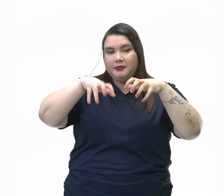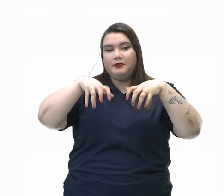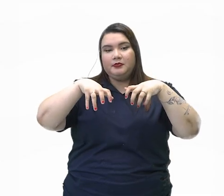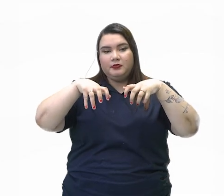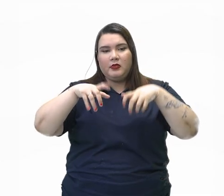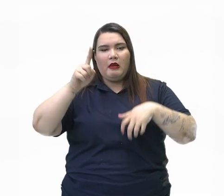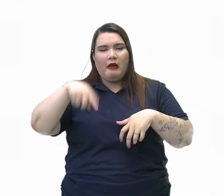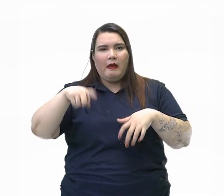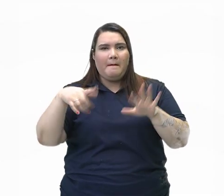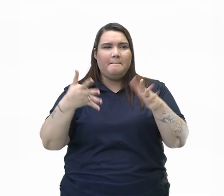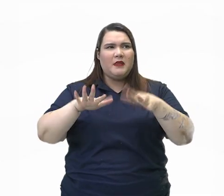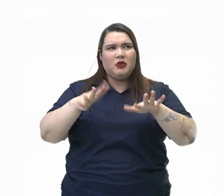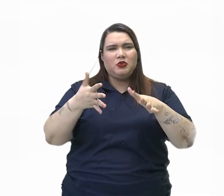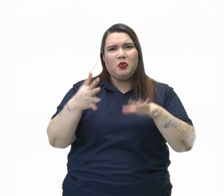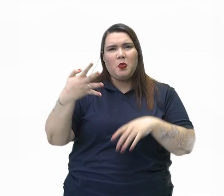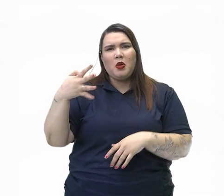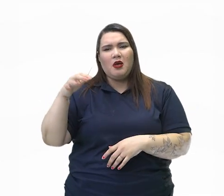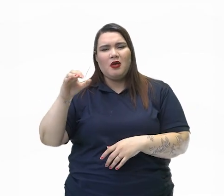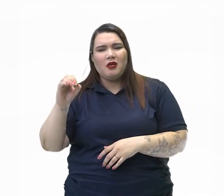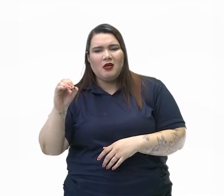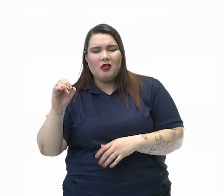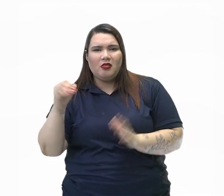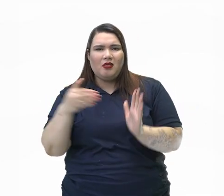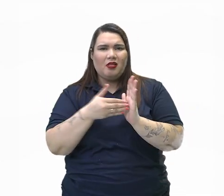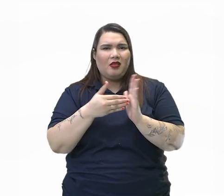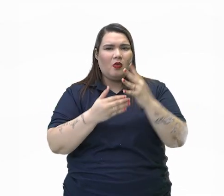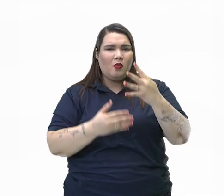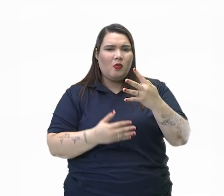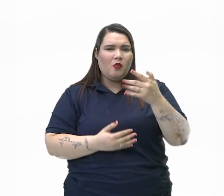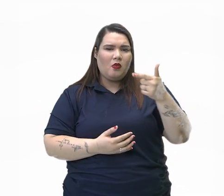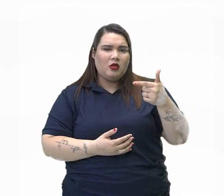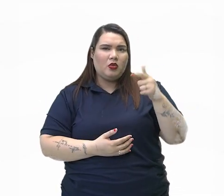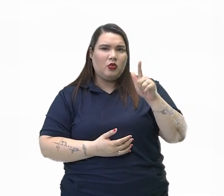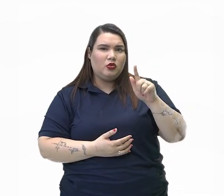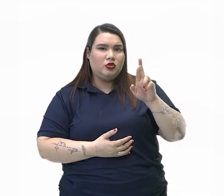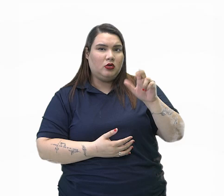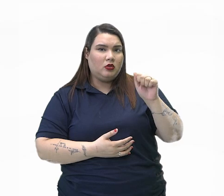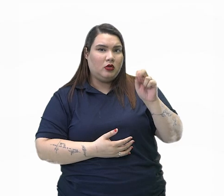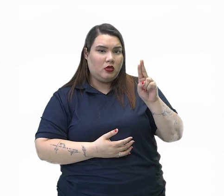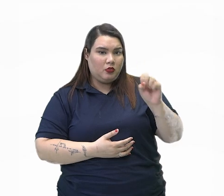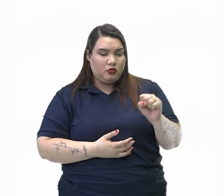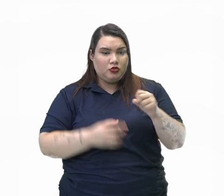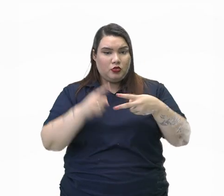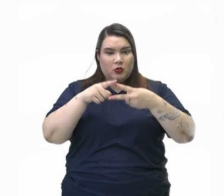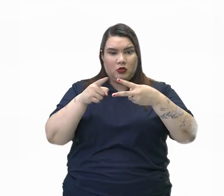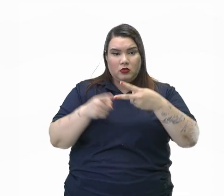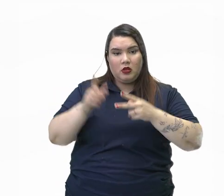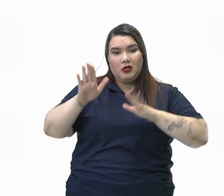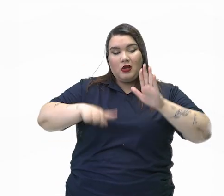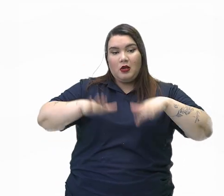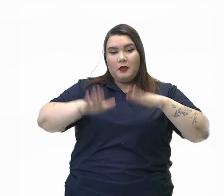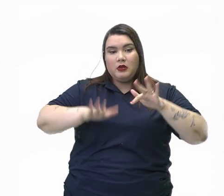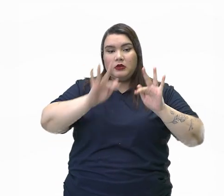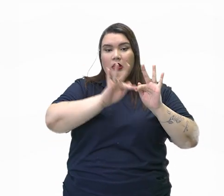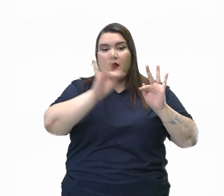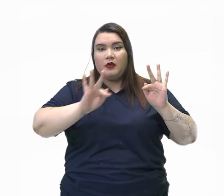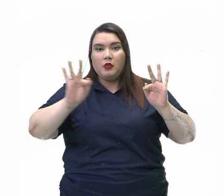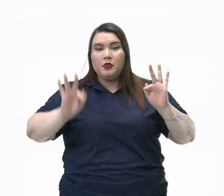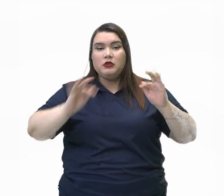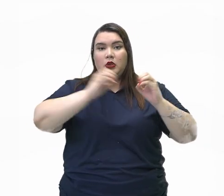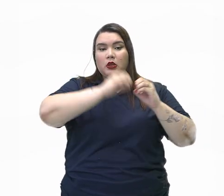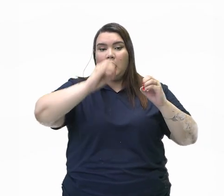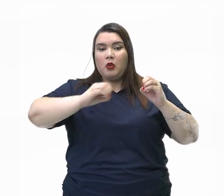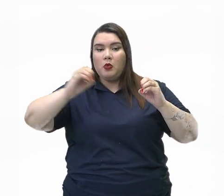refratarem-se nas gotículas de chuva. É, em média, pessoal, de 40 graus a 42 graus, dependendo